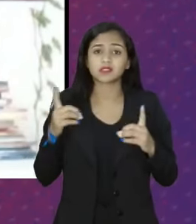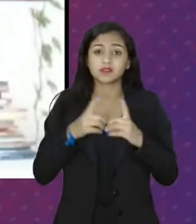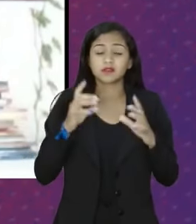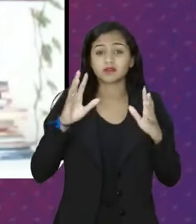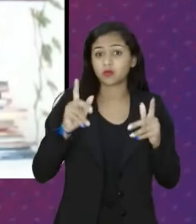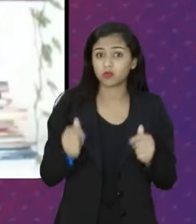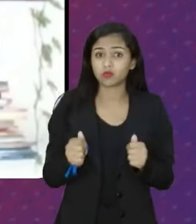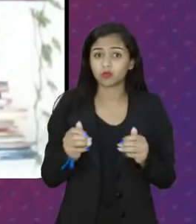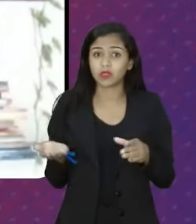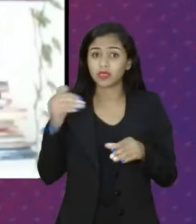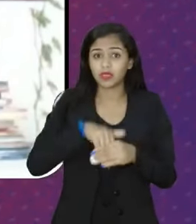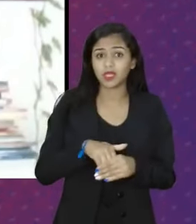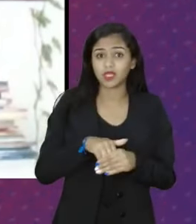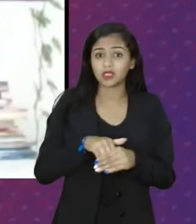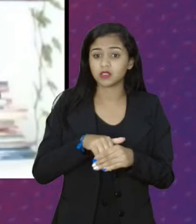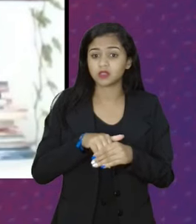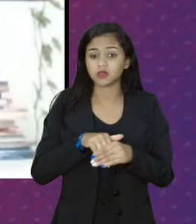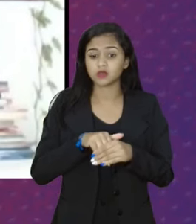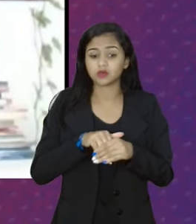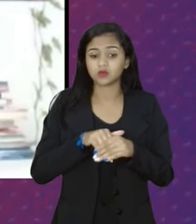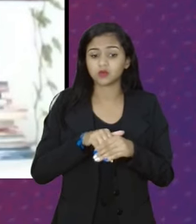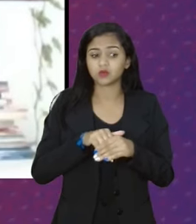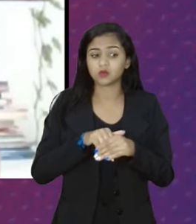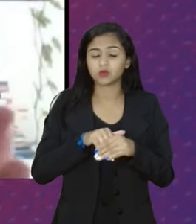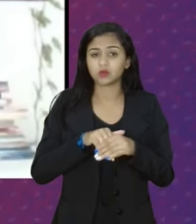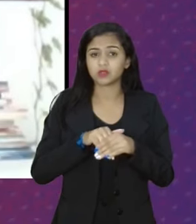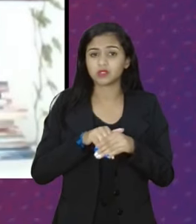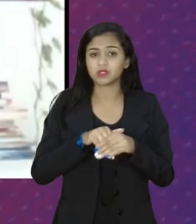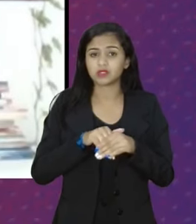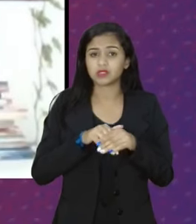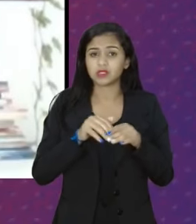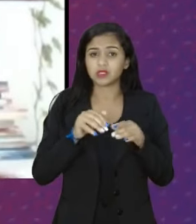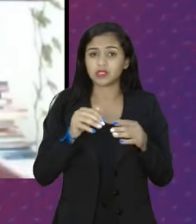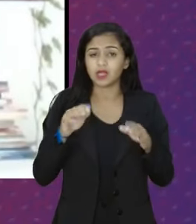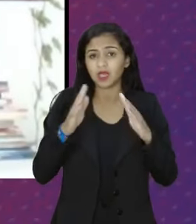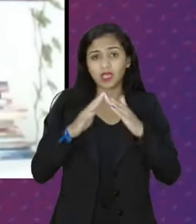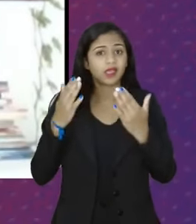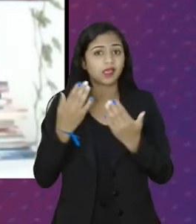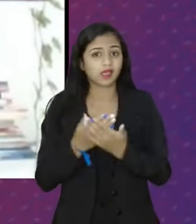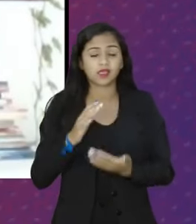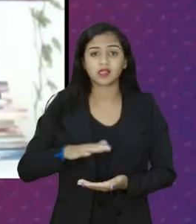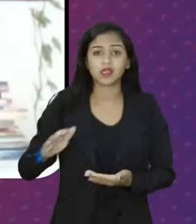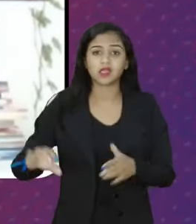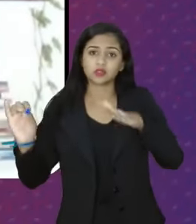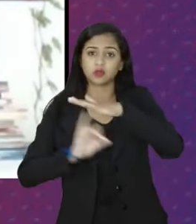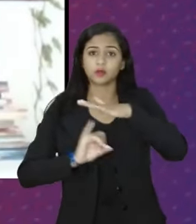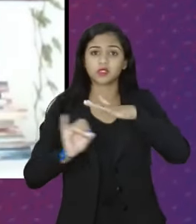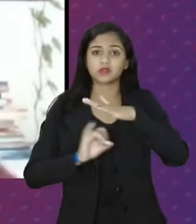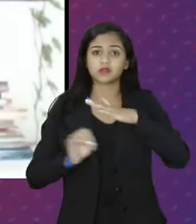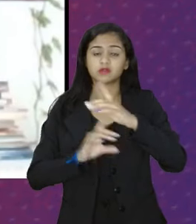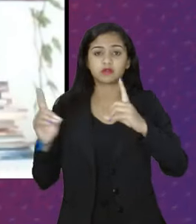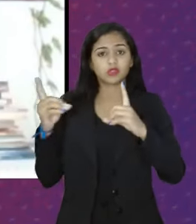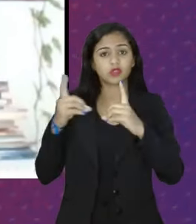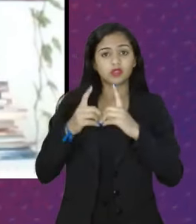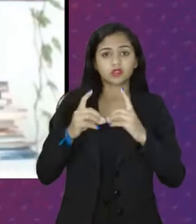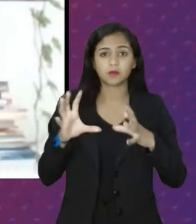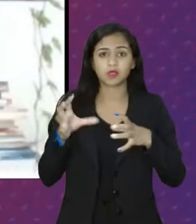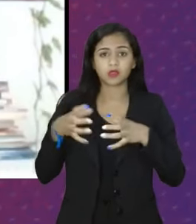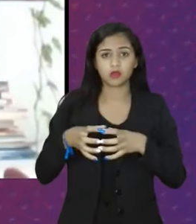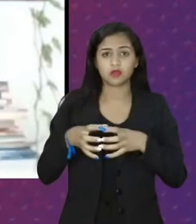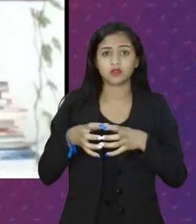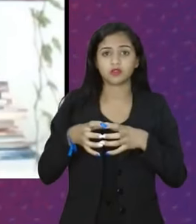atendimento dentro daquele padrão, né, da creche como uma instituição de atendimento